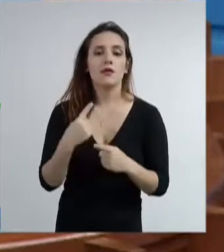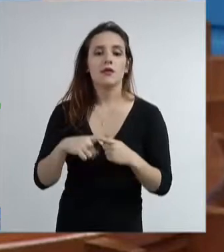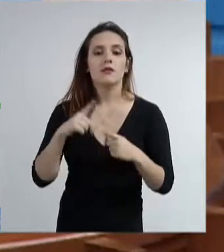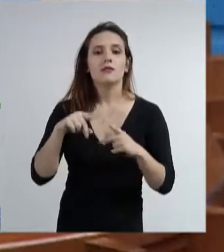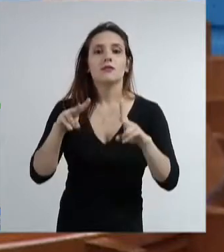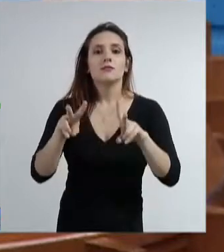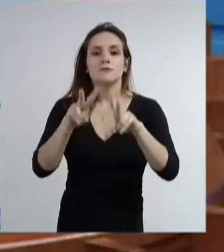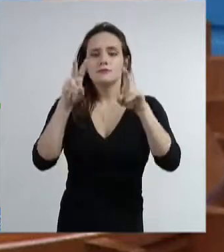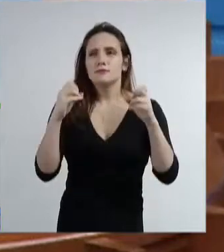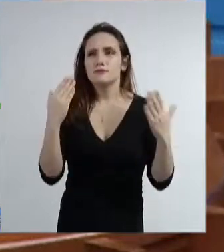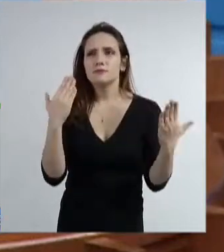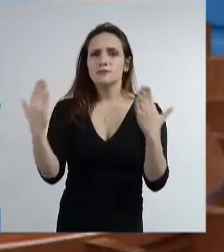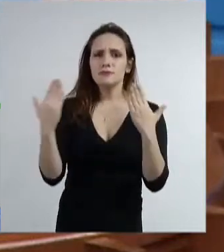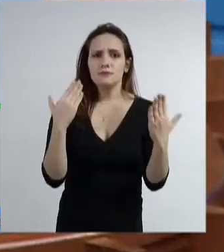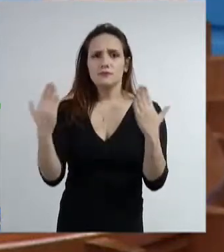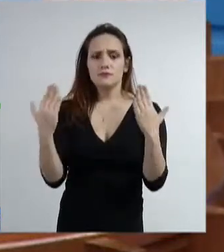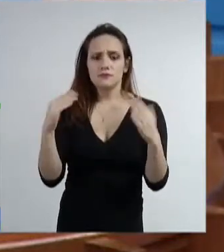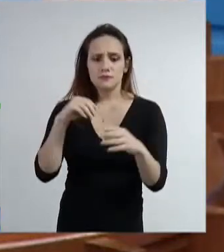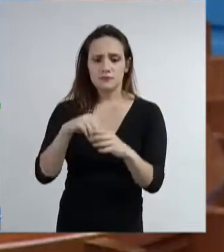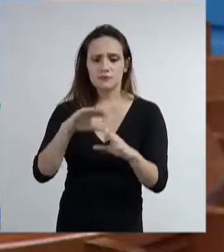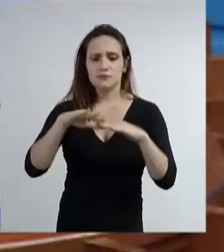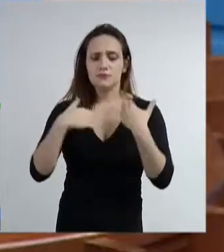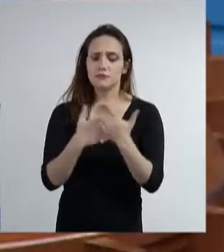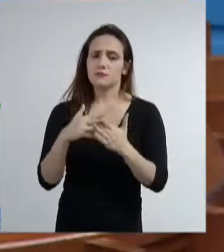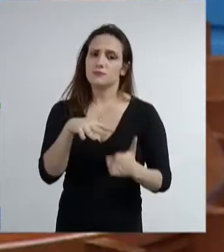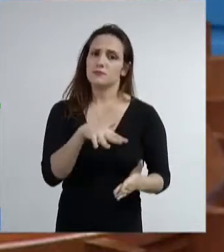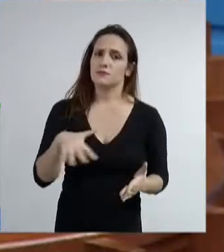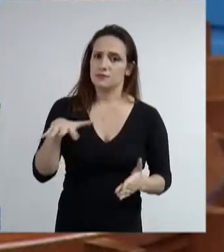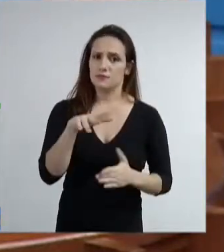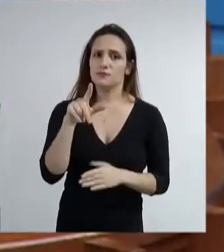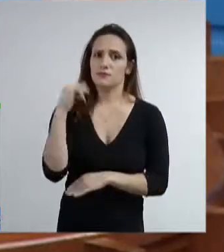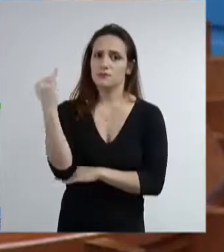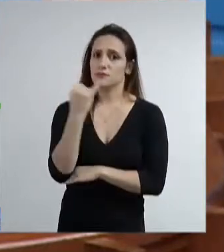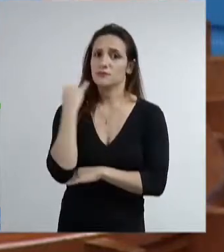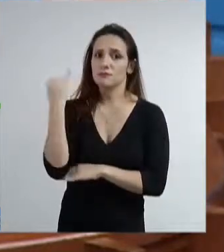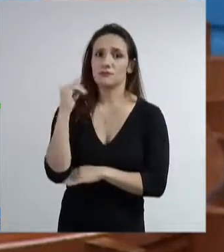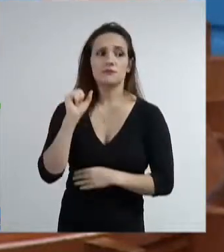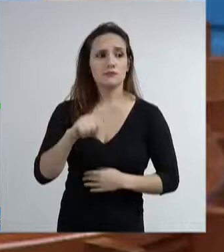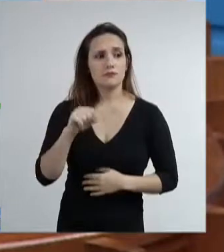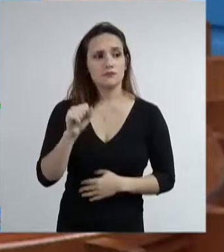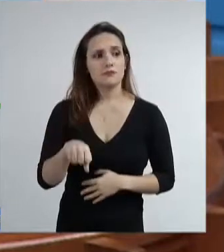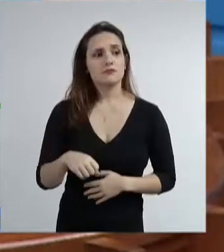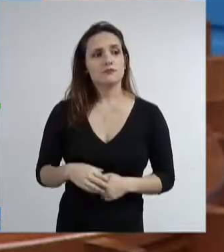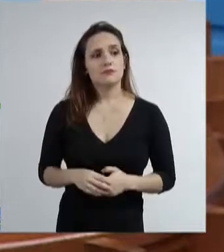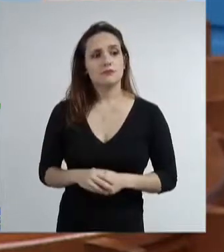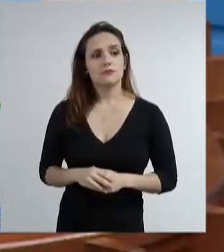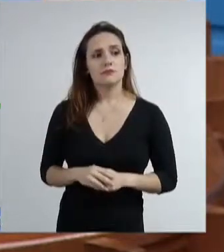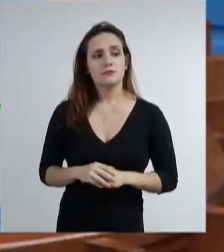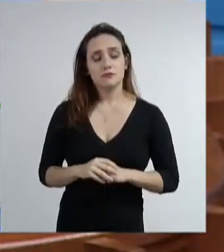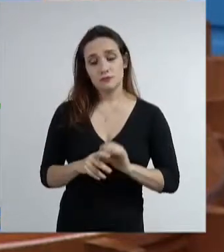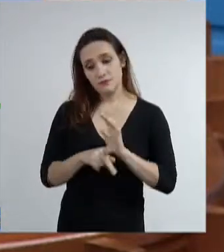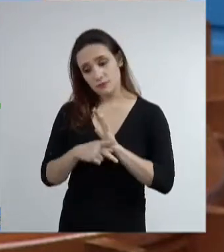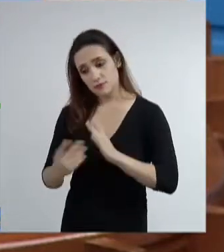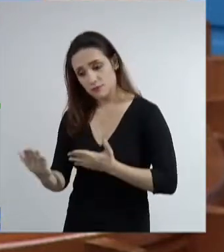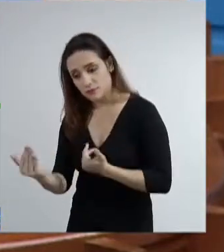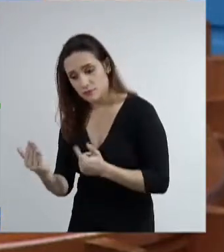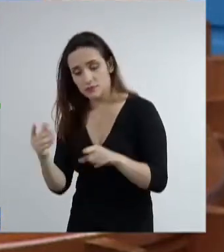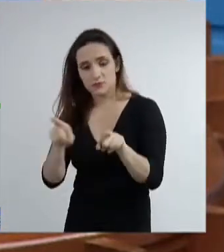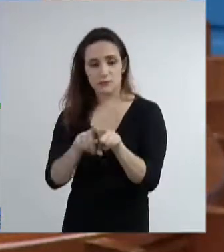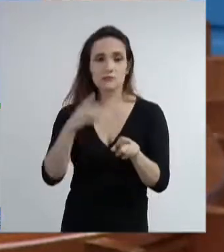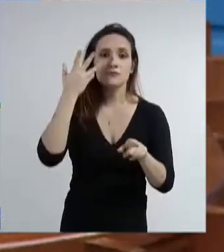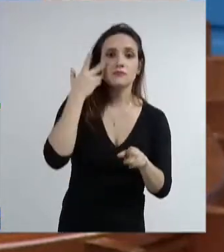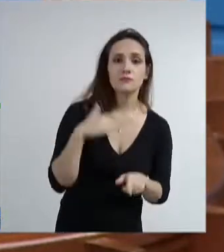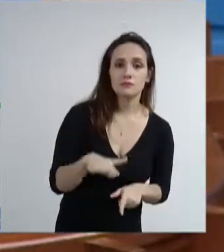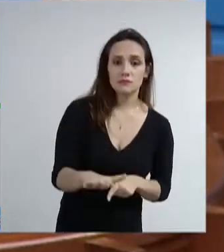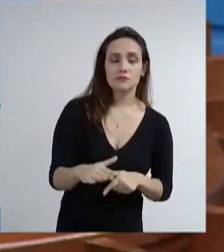da psicologia no âmbito educacional, tão necessária e importante para os nossos jovens, para as nossas